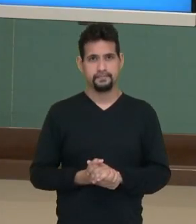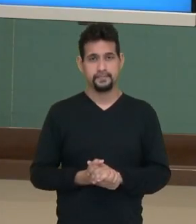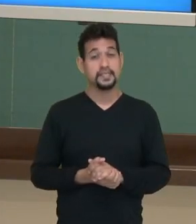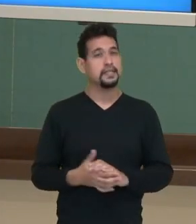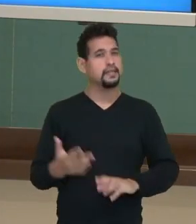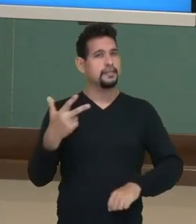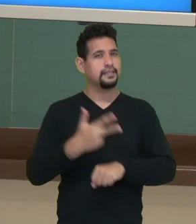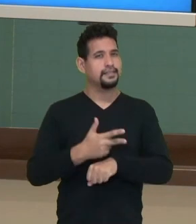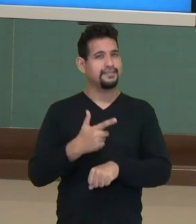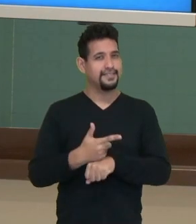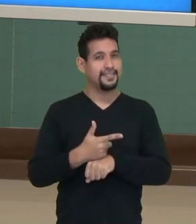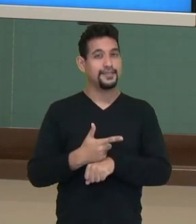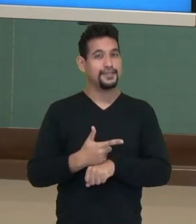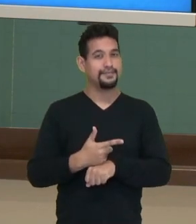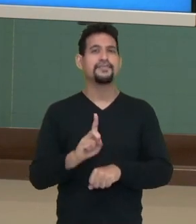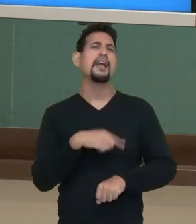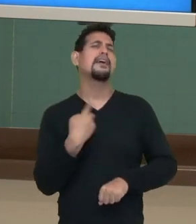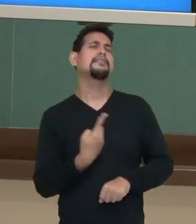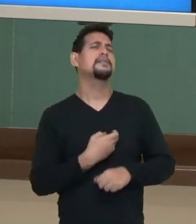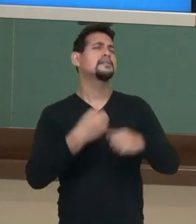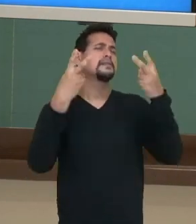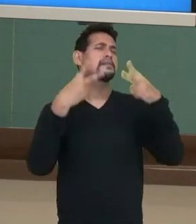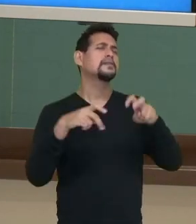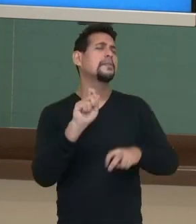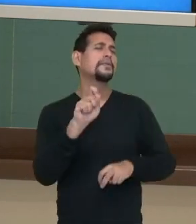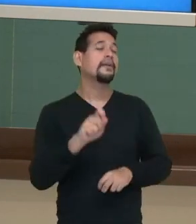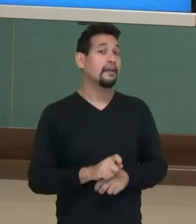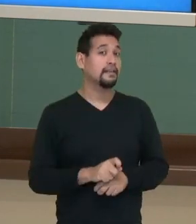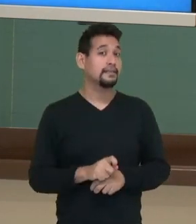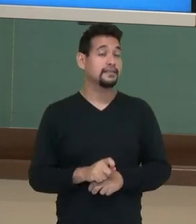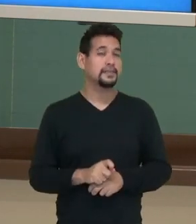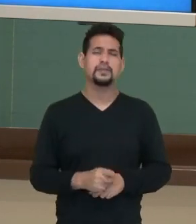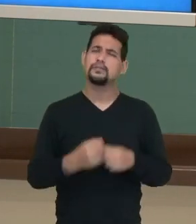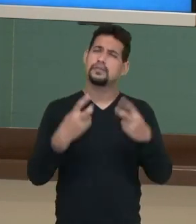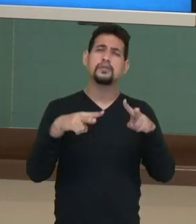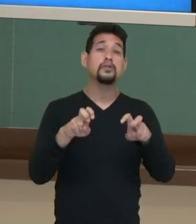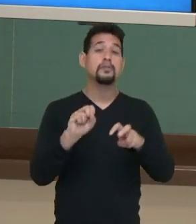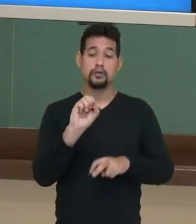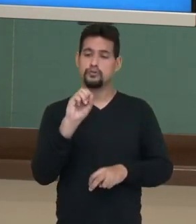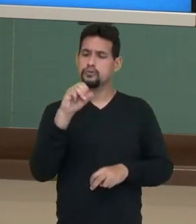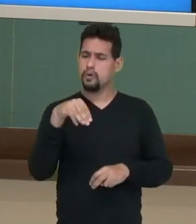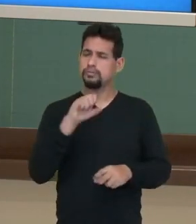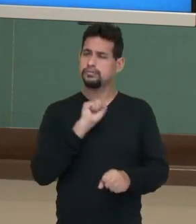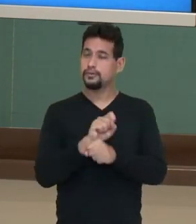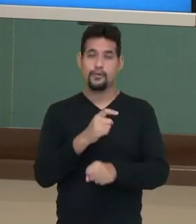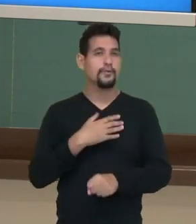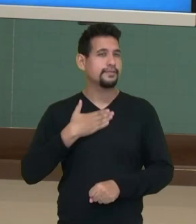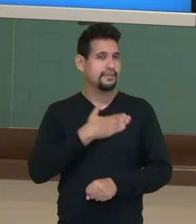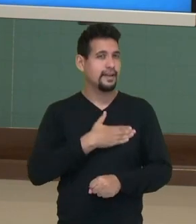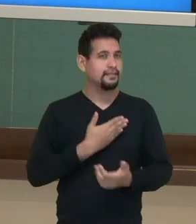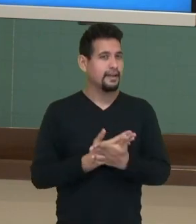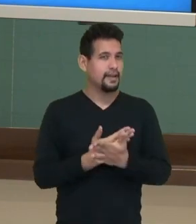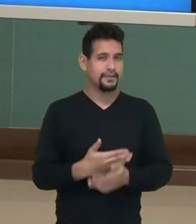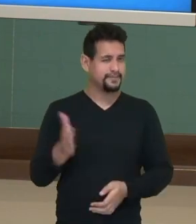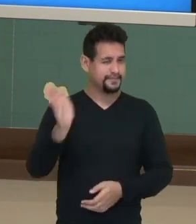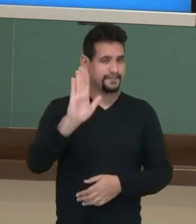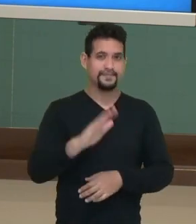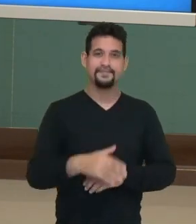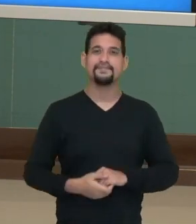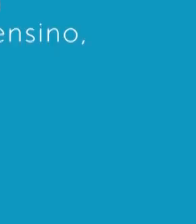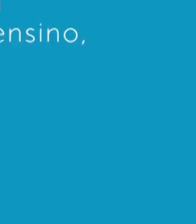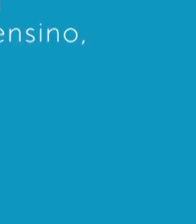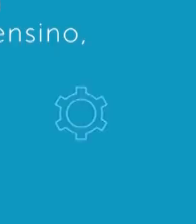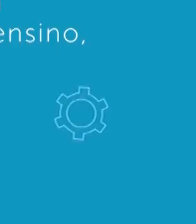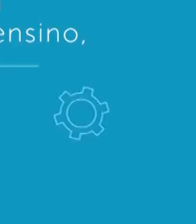Neste vídeo, nós falamos sobre um pouco do som. Eu espero que vocês tenham gostado. Até breve.